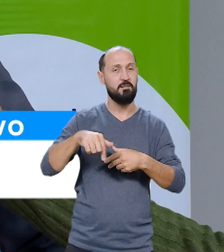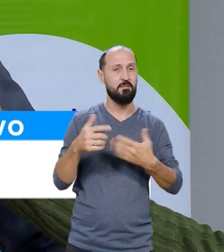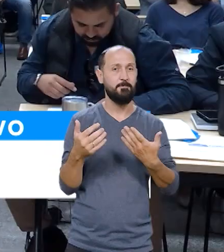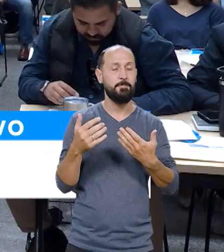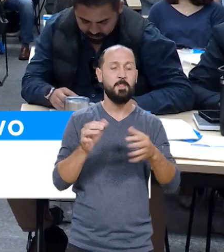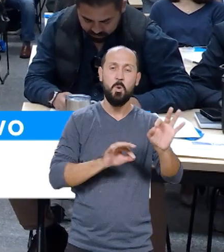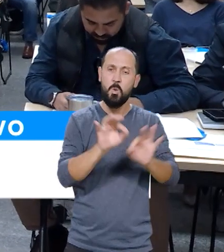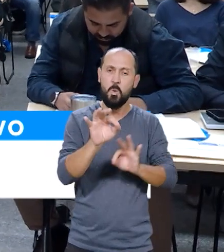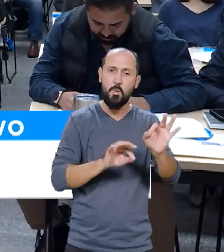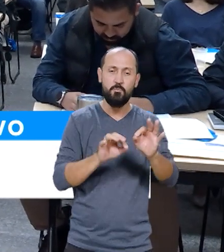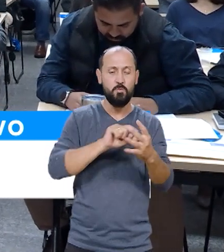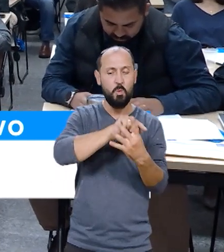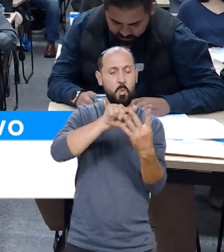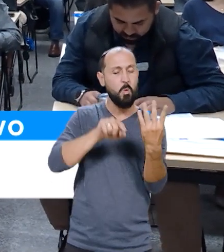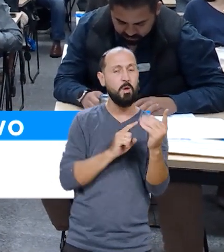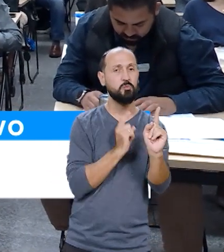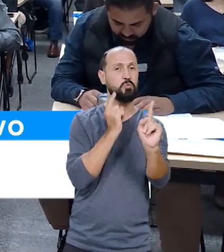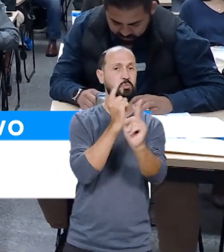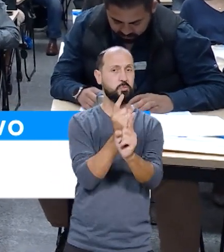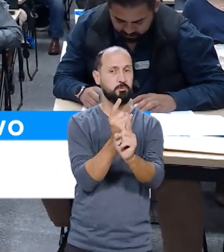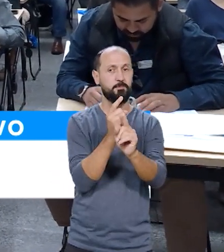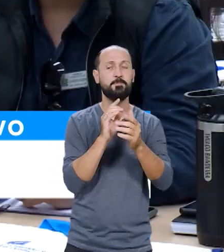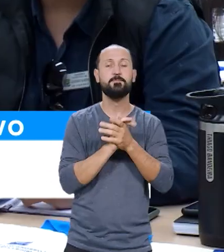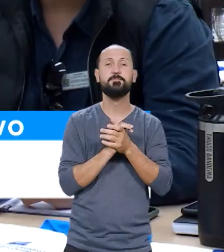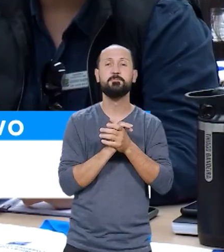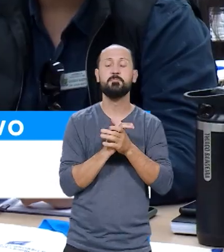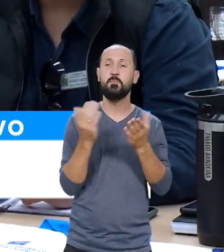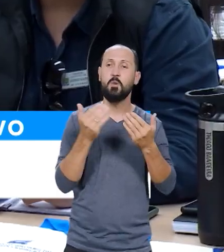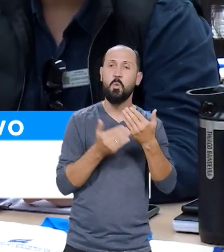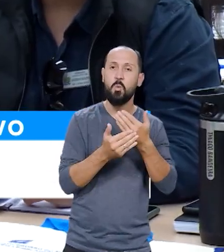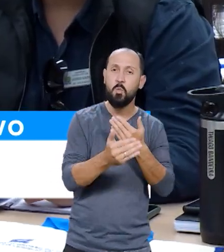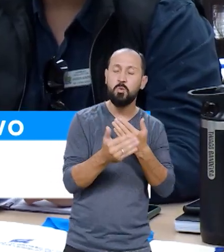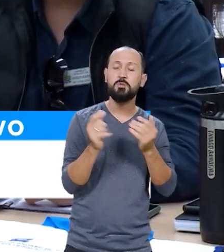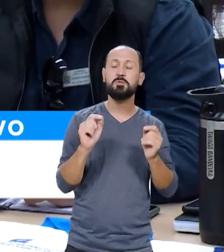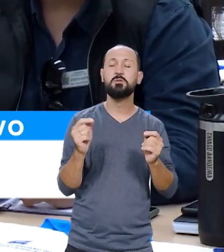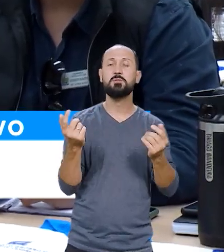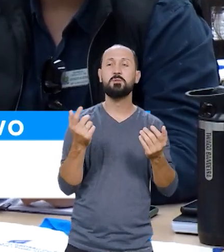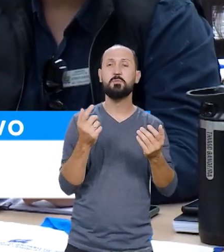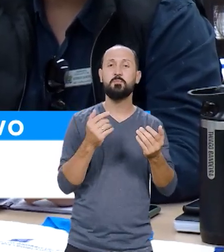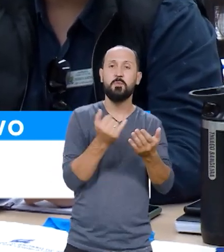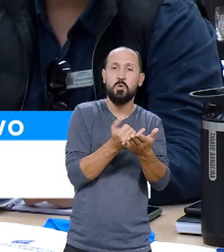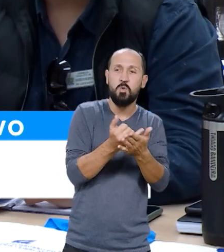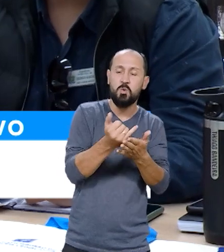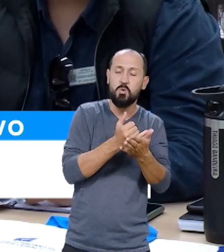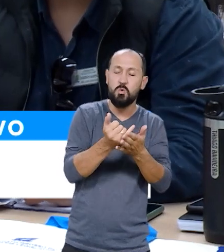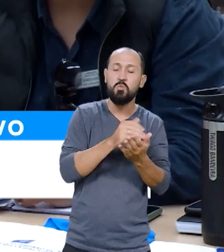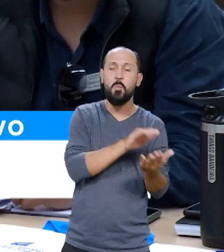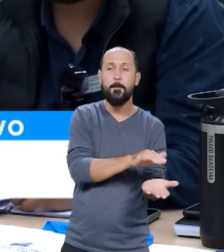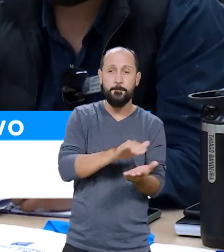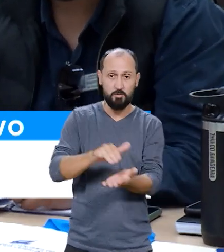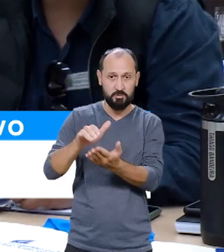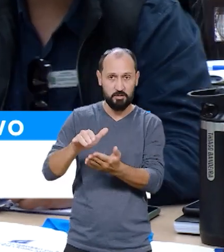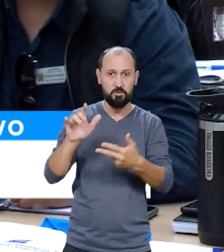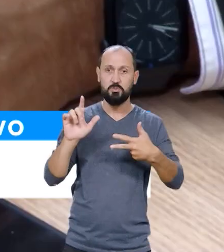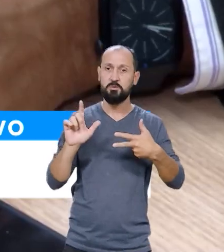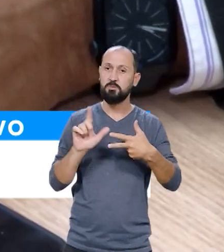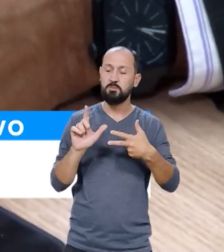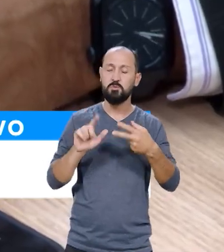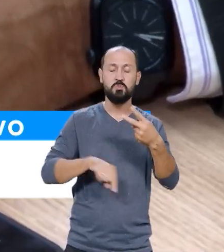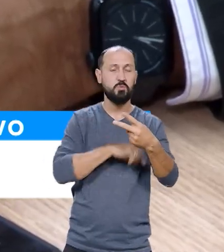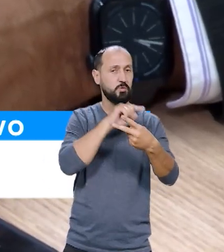casa. E para isso organizamos 4 encontros. Hoje a gente começa com introdução ao processo